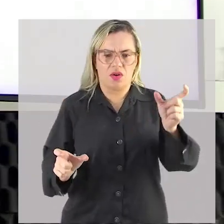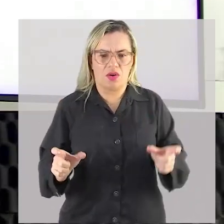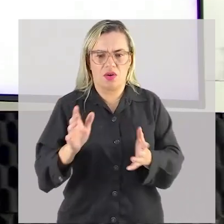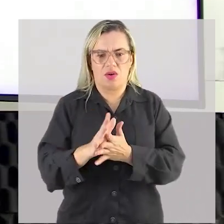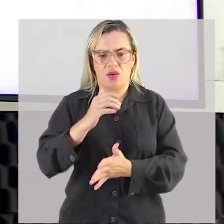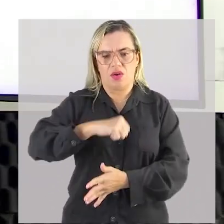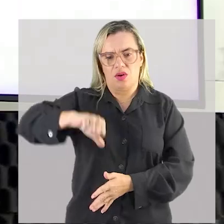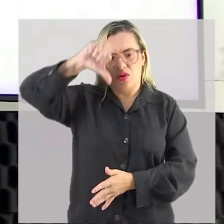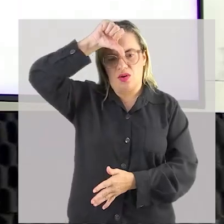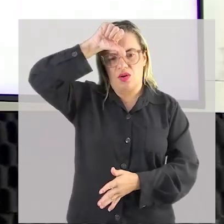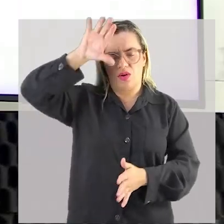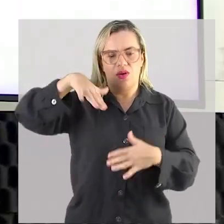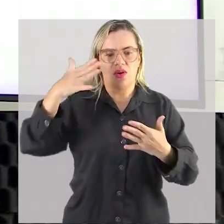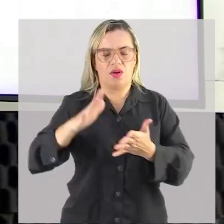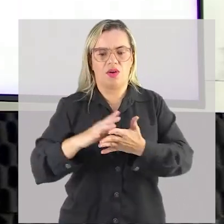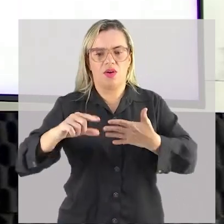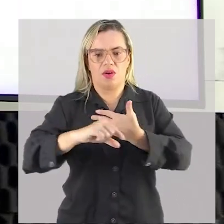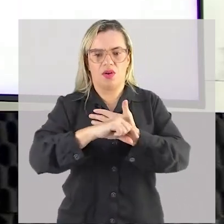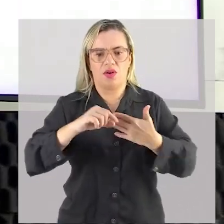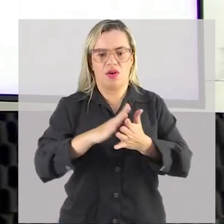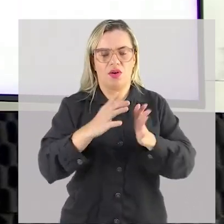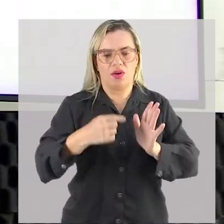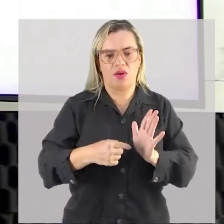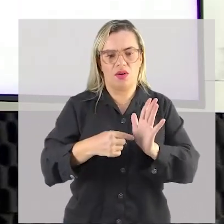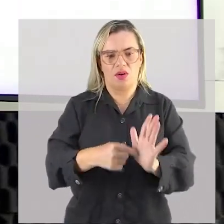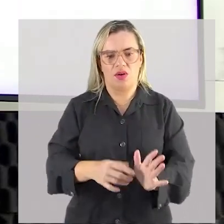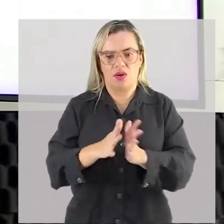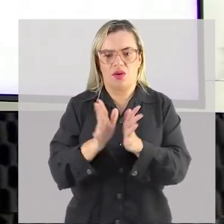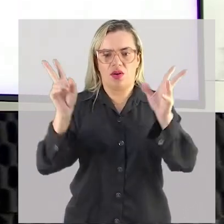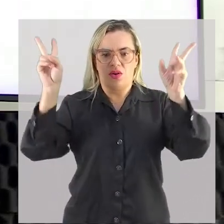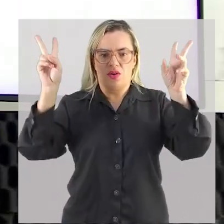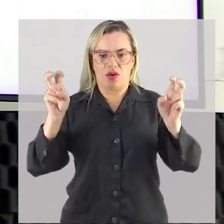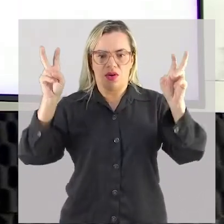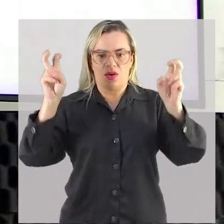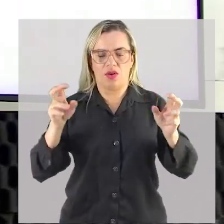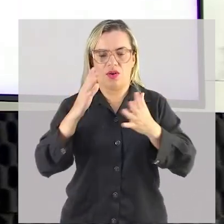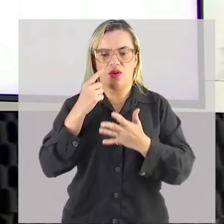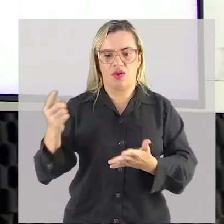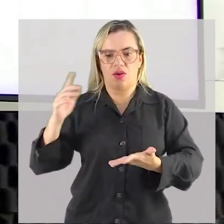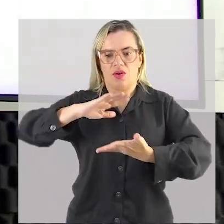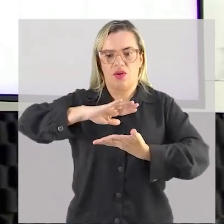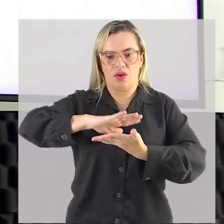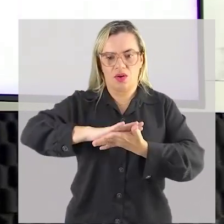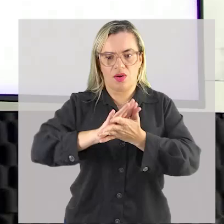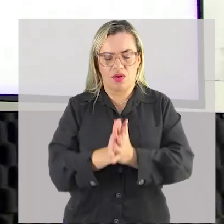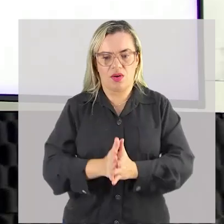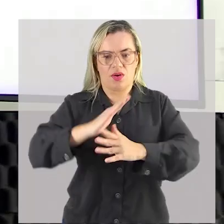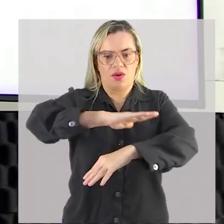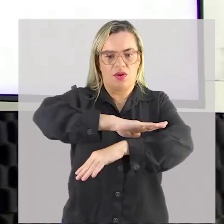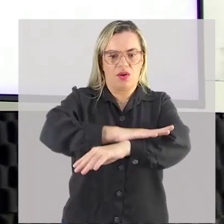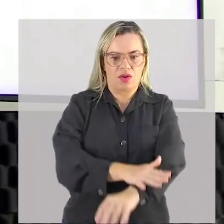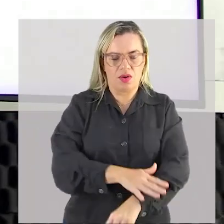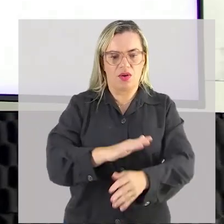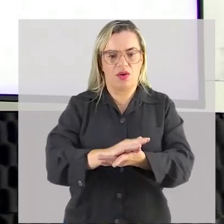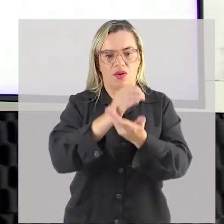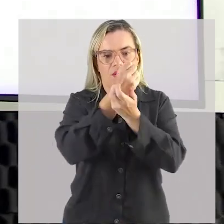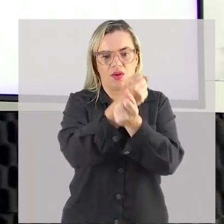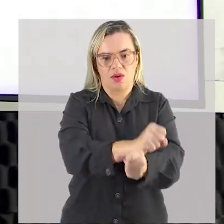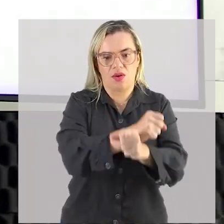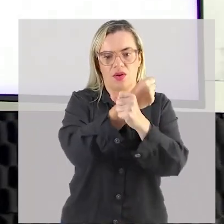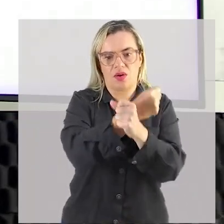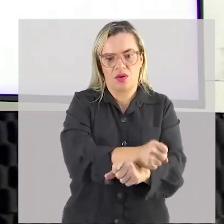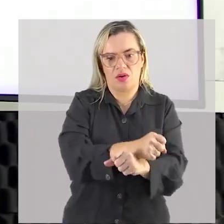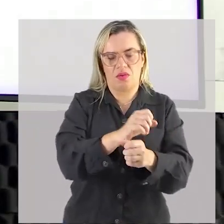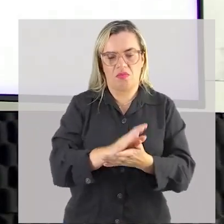estereotipados o autor aborda temas no caso do Mulato foi o preconceito acial a escravidão